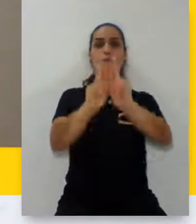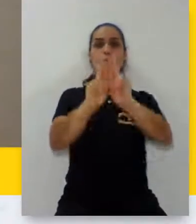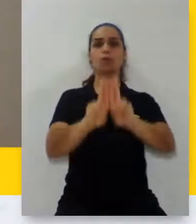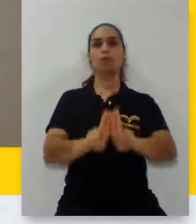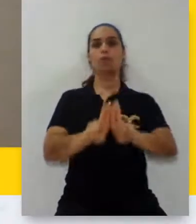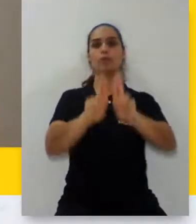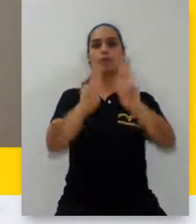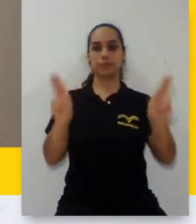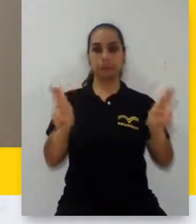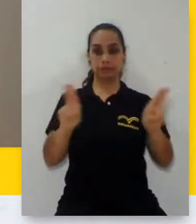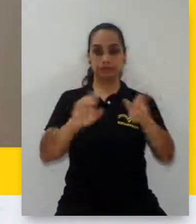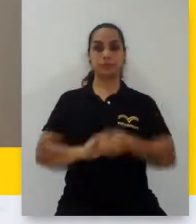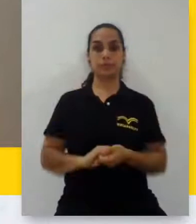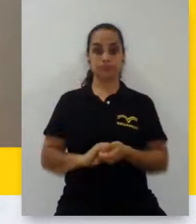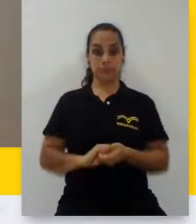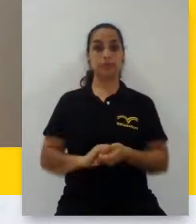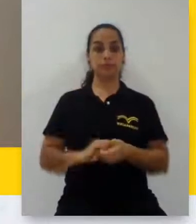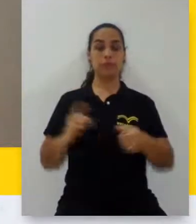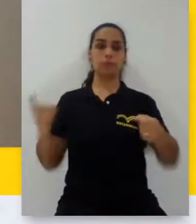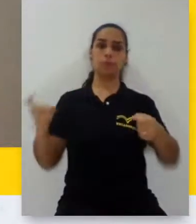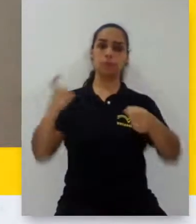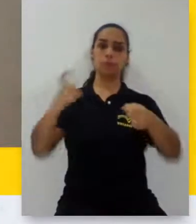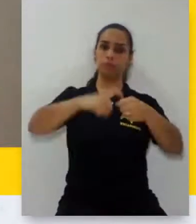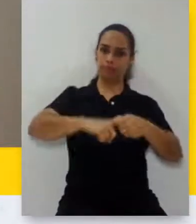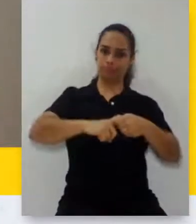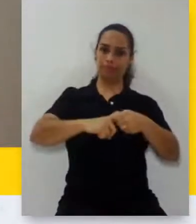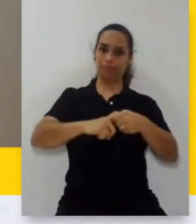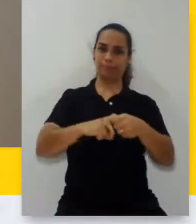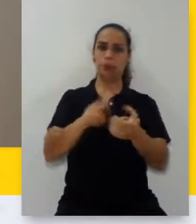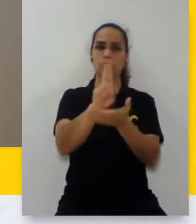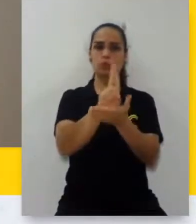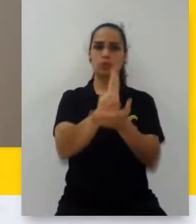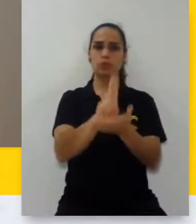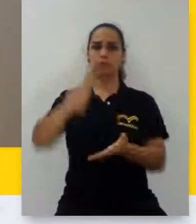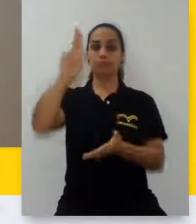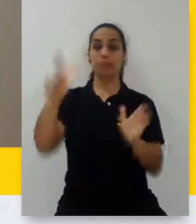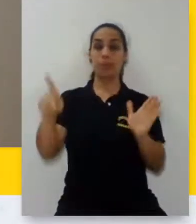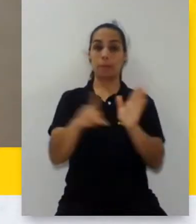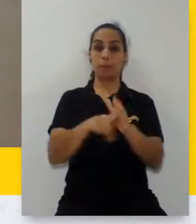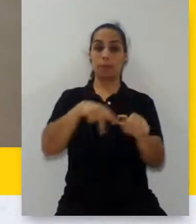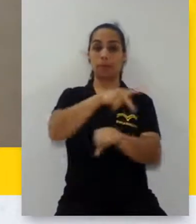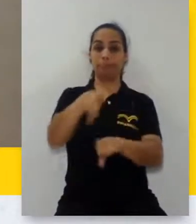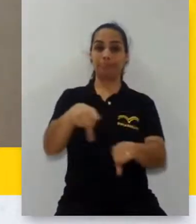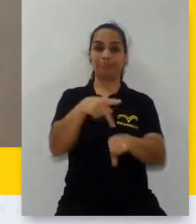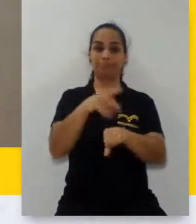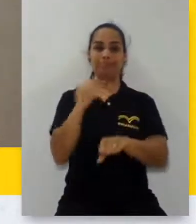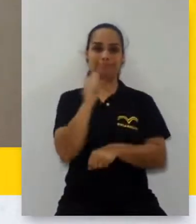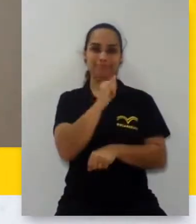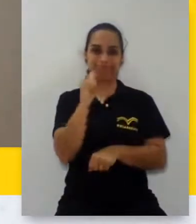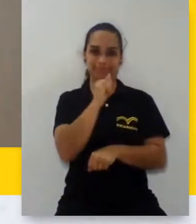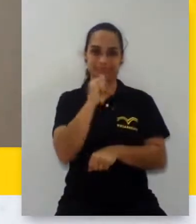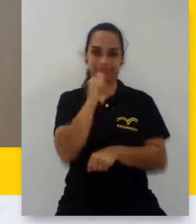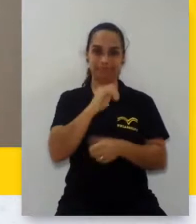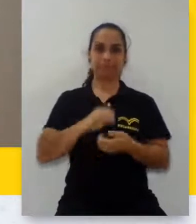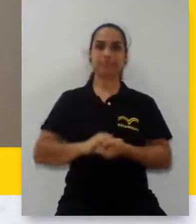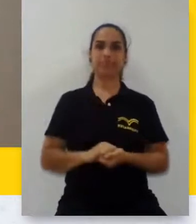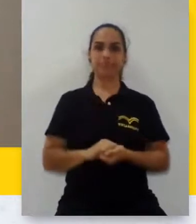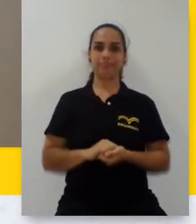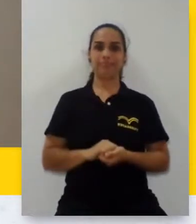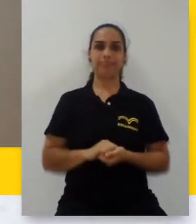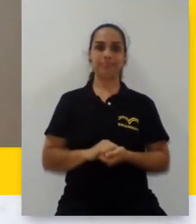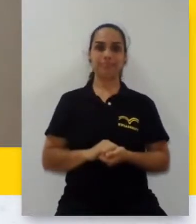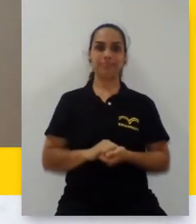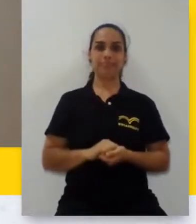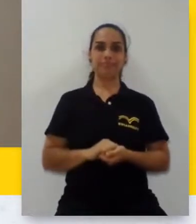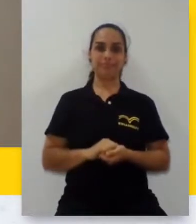Universidade Unib, da Itália. O tema foi os efeitos do exercício prévio na cinética, do